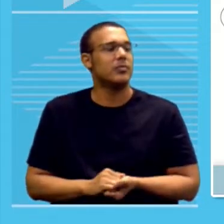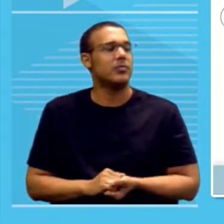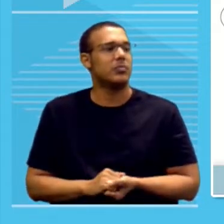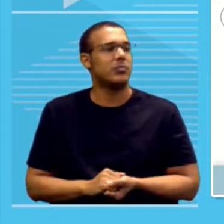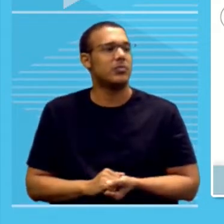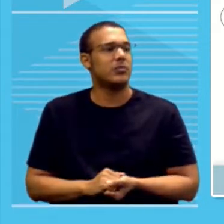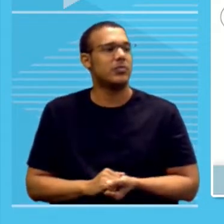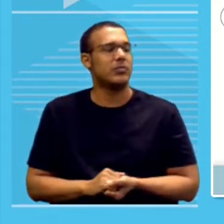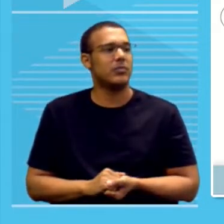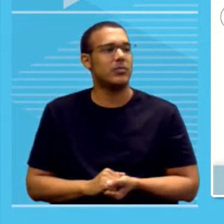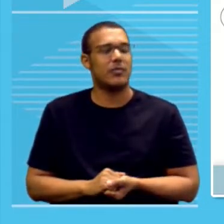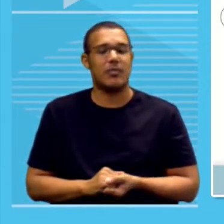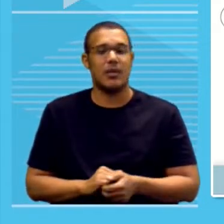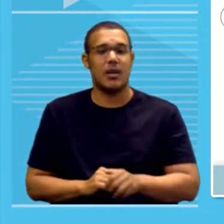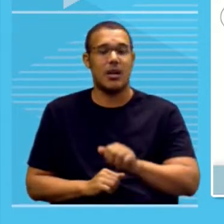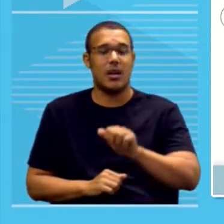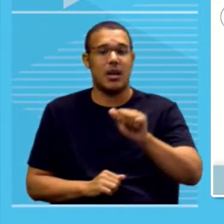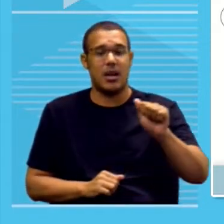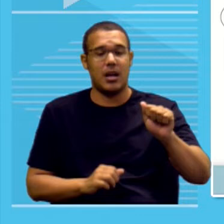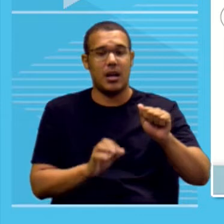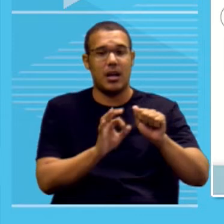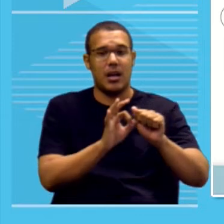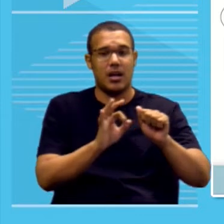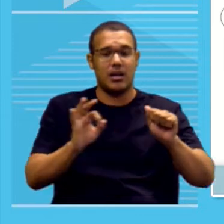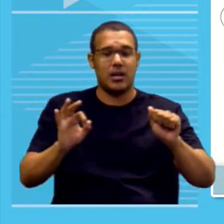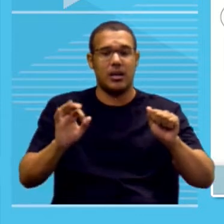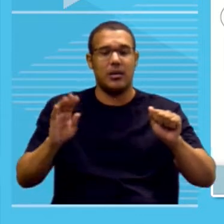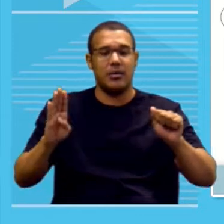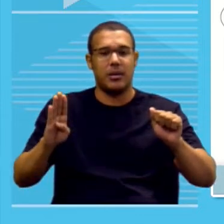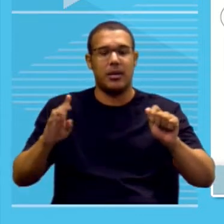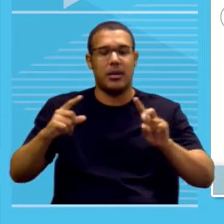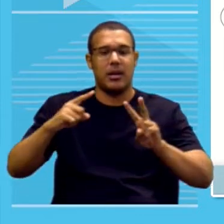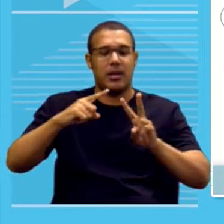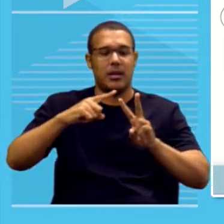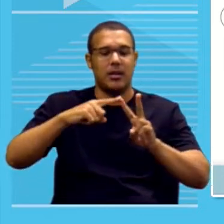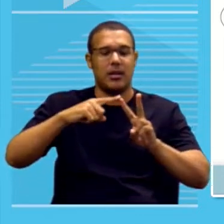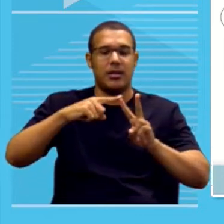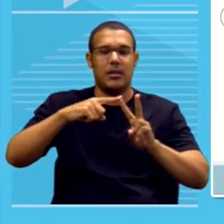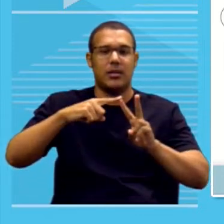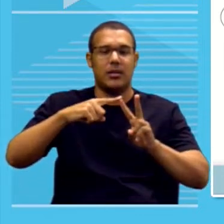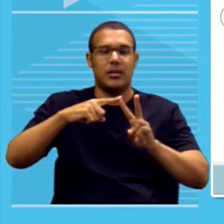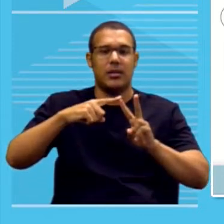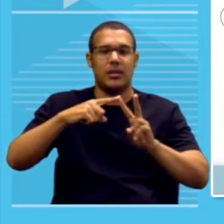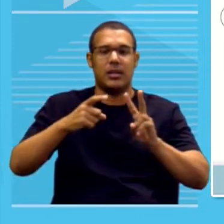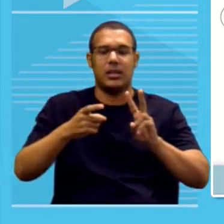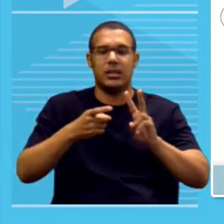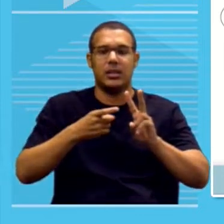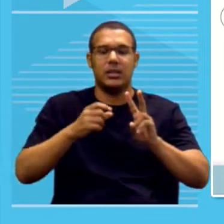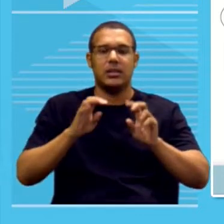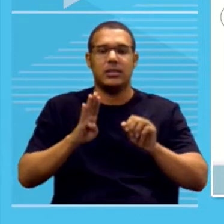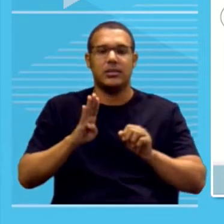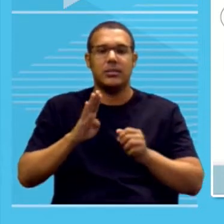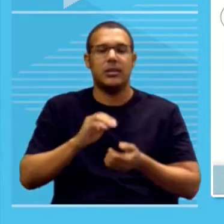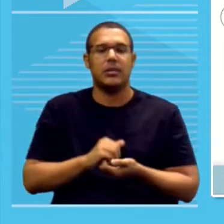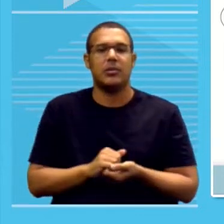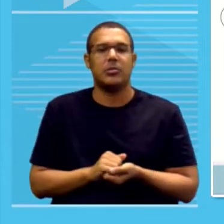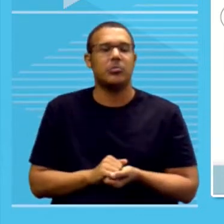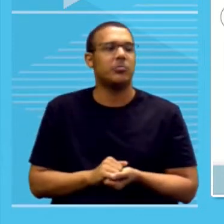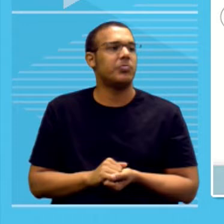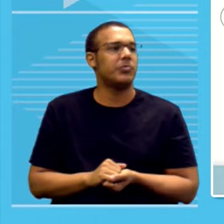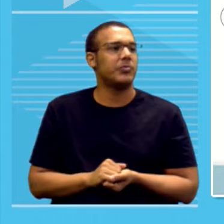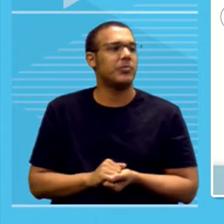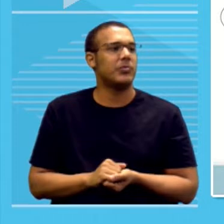doar para o b vai ser igual a raiz de quem Professor x b pro olha só